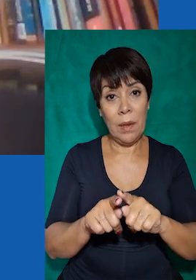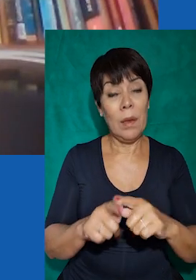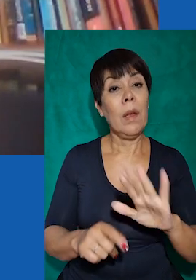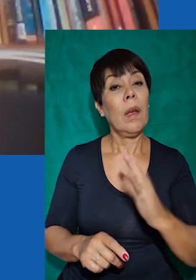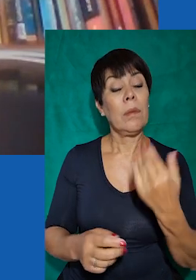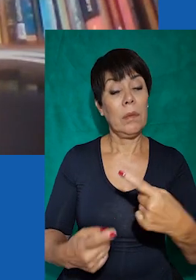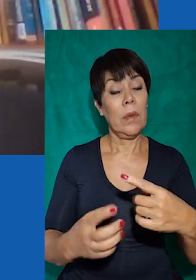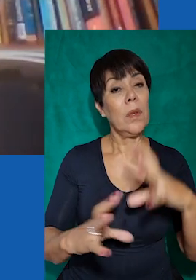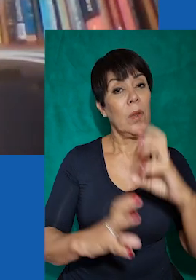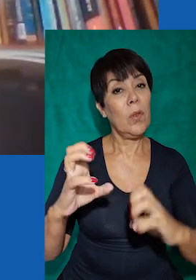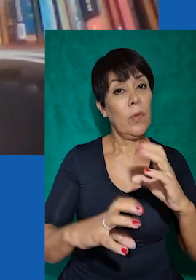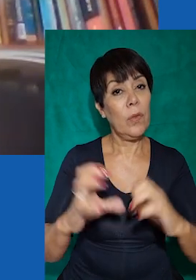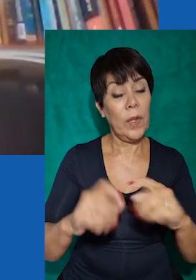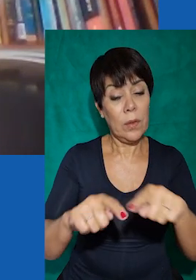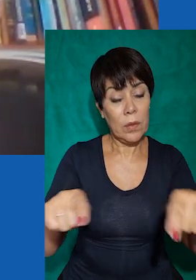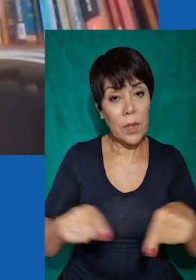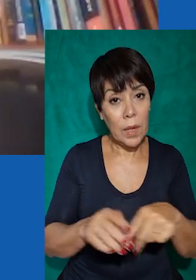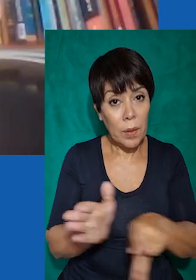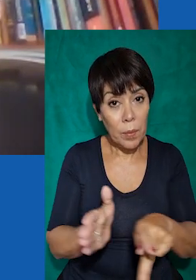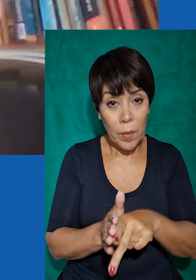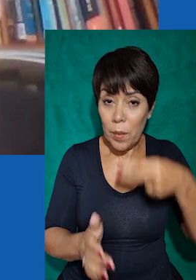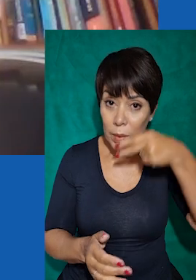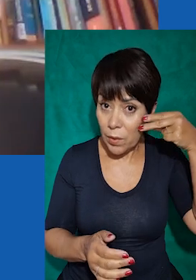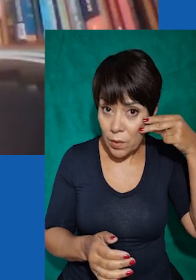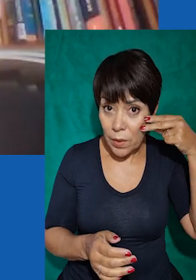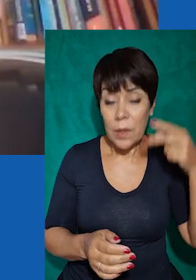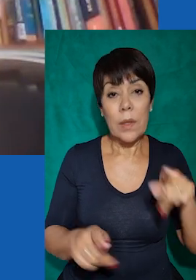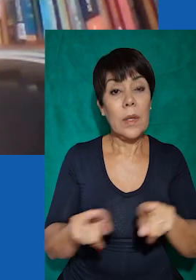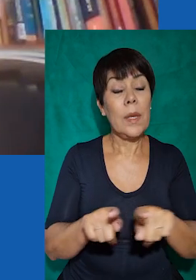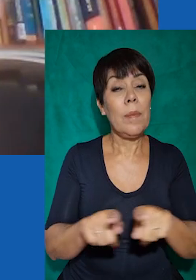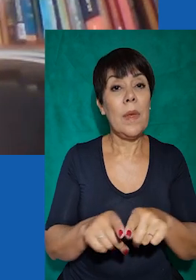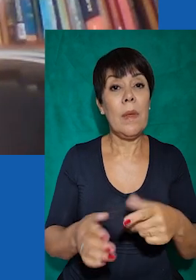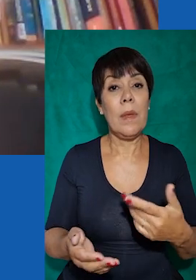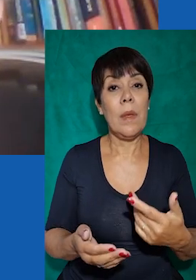entre terras indígenas e